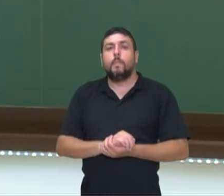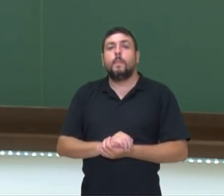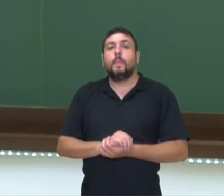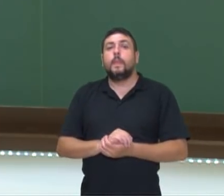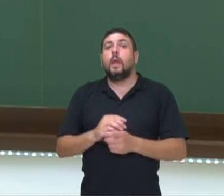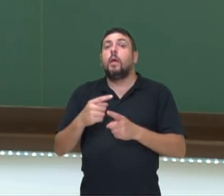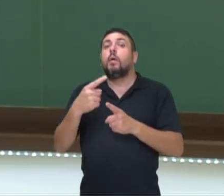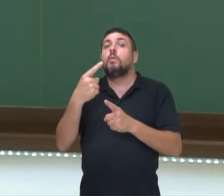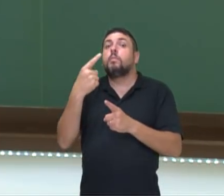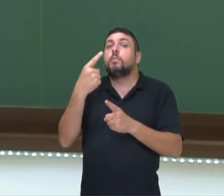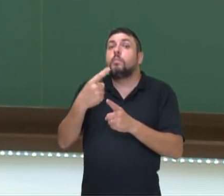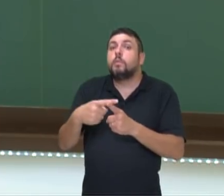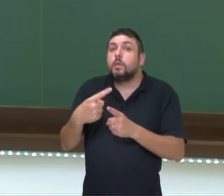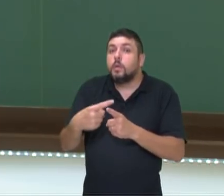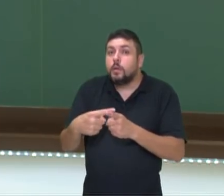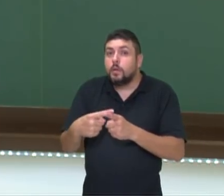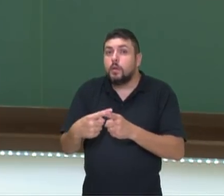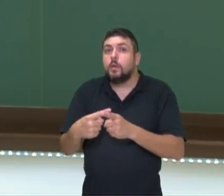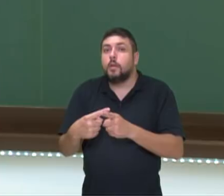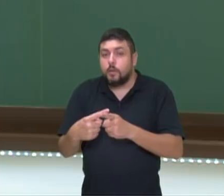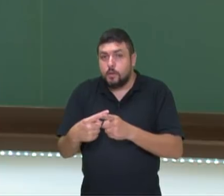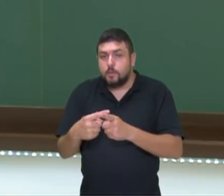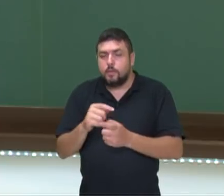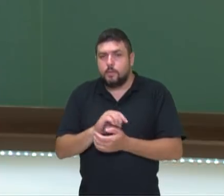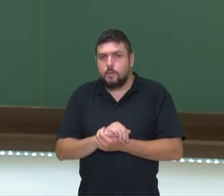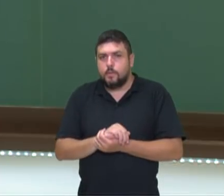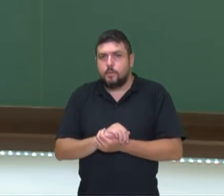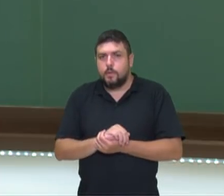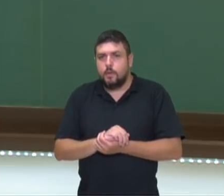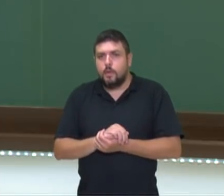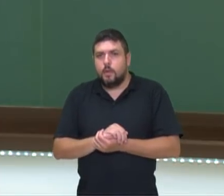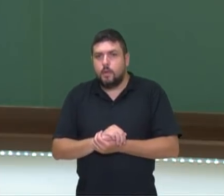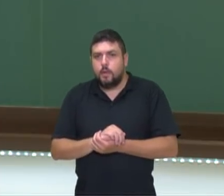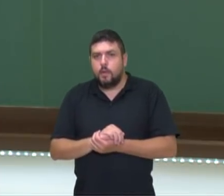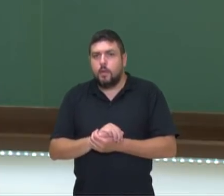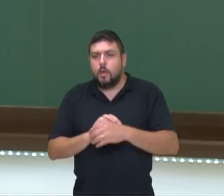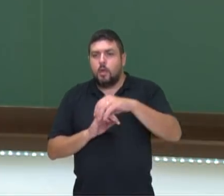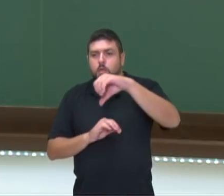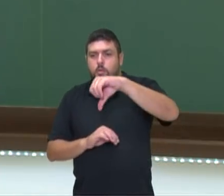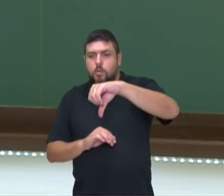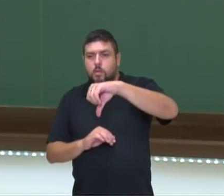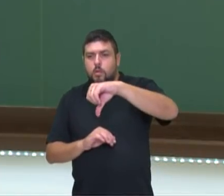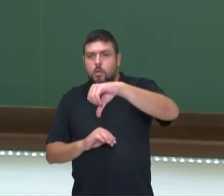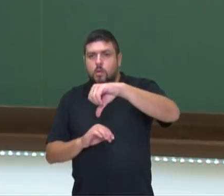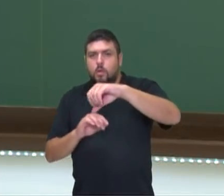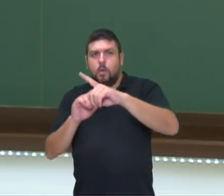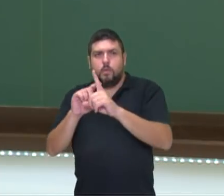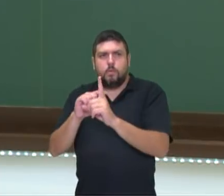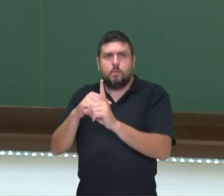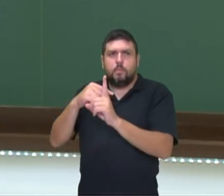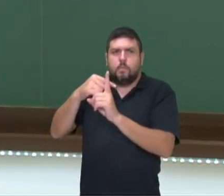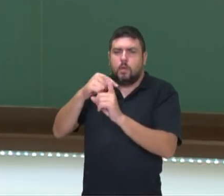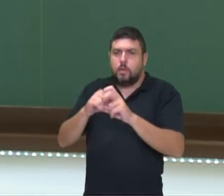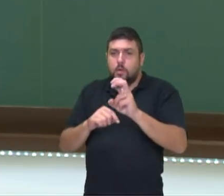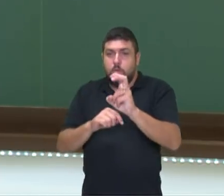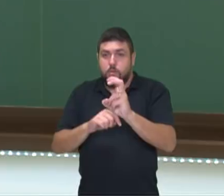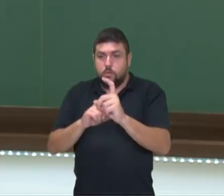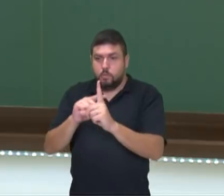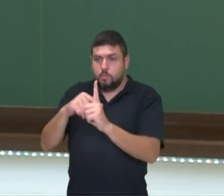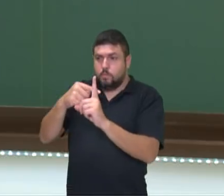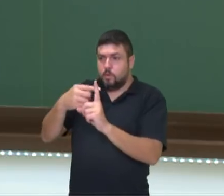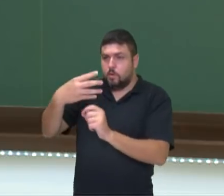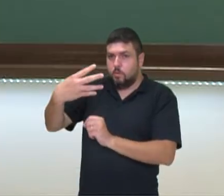porque isso aqui implica somente se 9 mais 4 for igual a 9. Então, isso é a